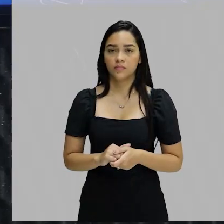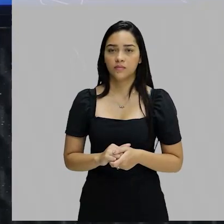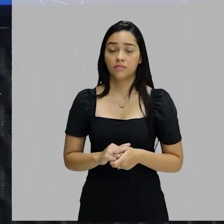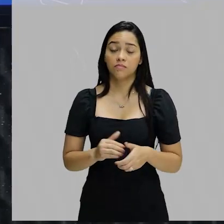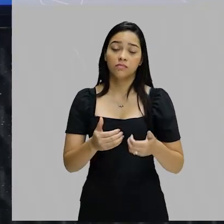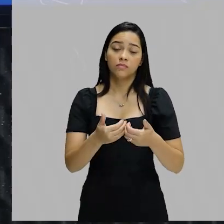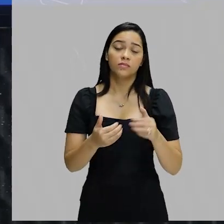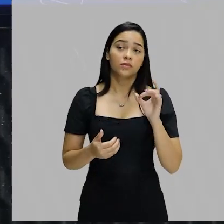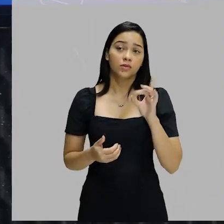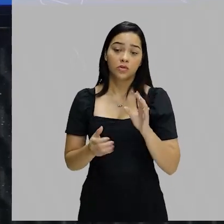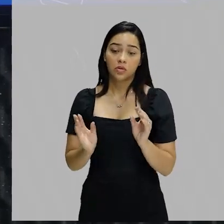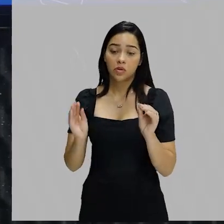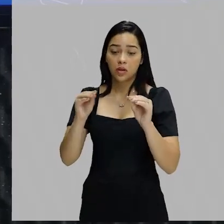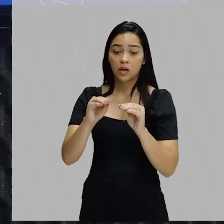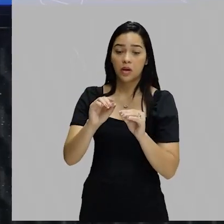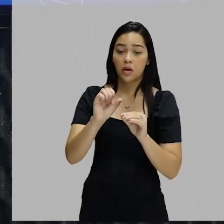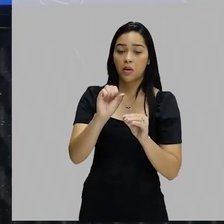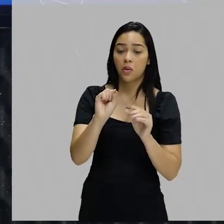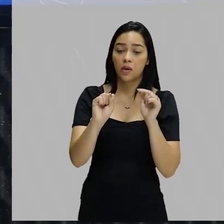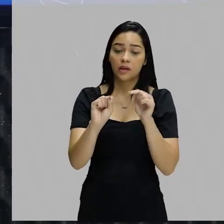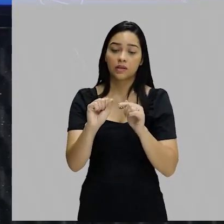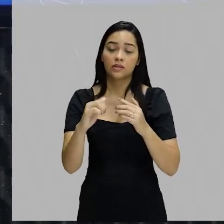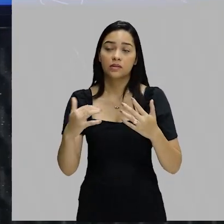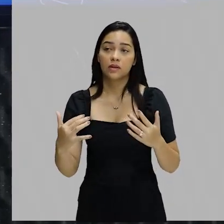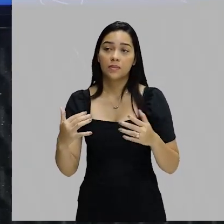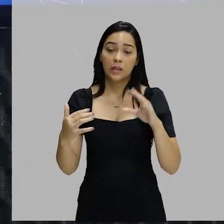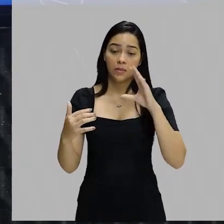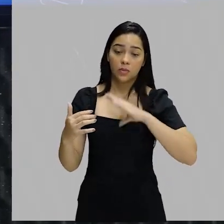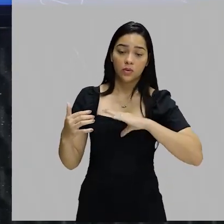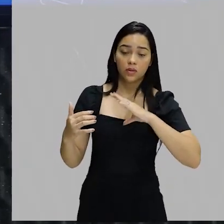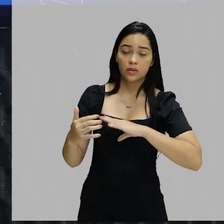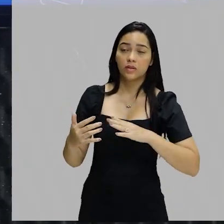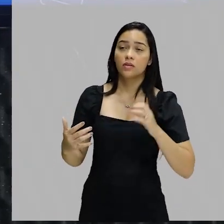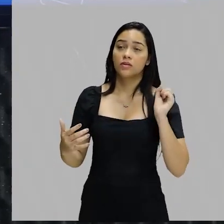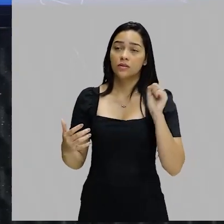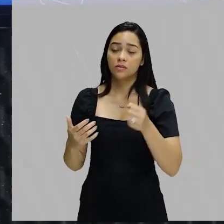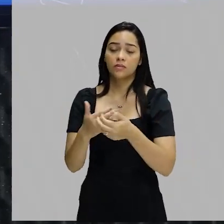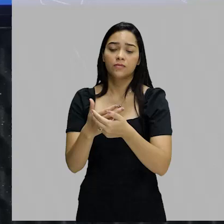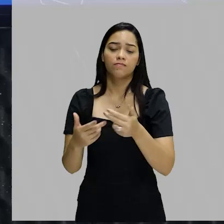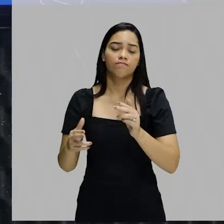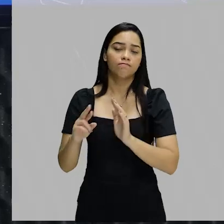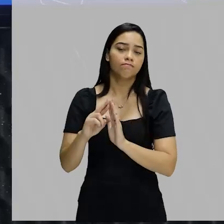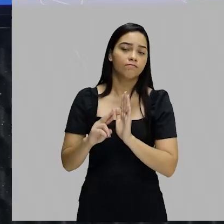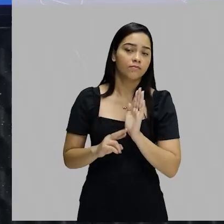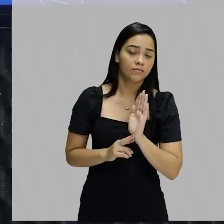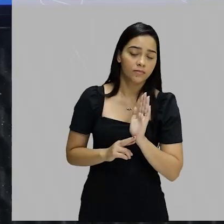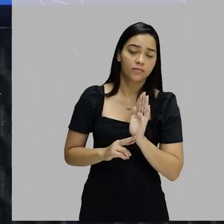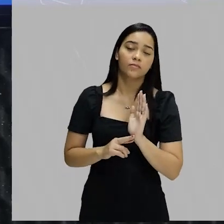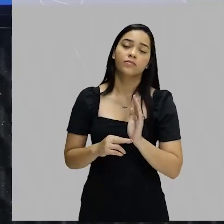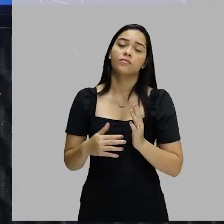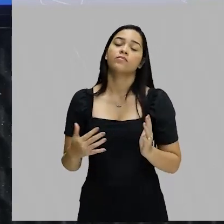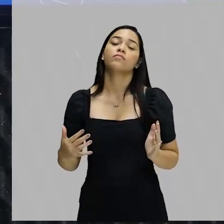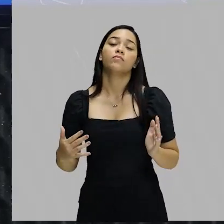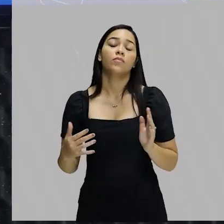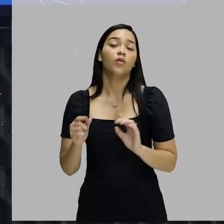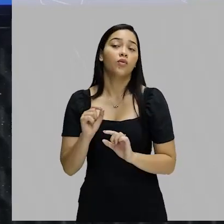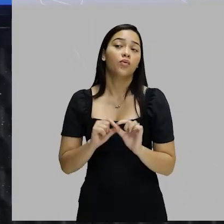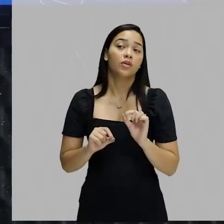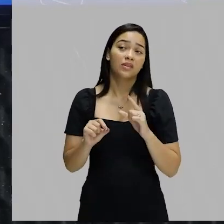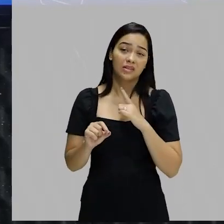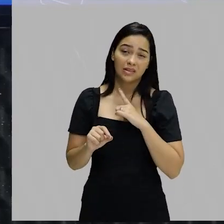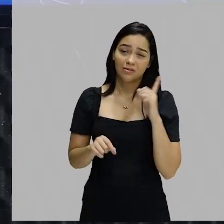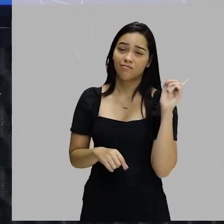fácil se fosse só colocar o S, né? Mas a língua portuguesa, querendo ou não, ela é cheia de regras, de exceções, né? Ela acaba sendo também um